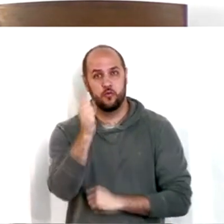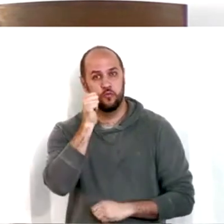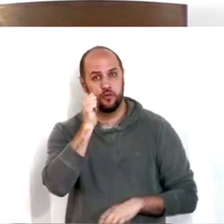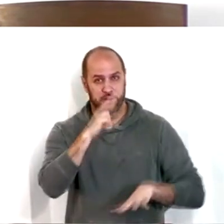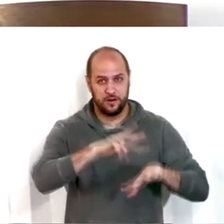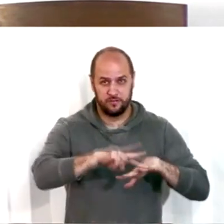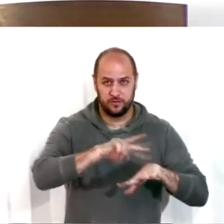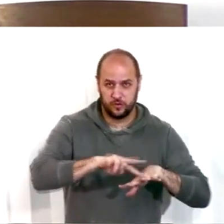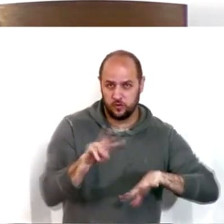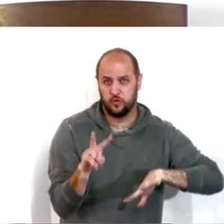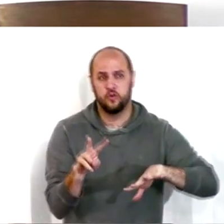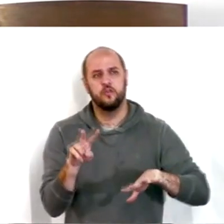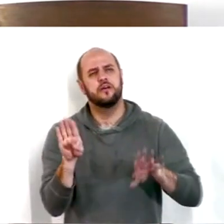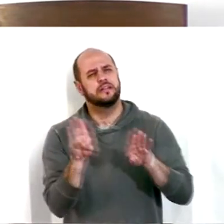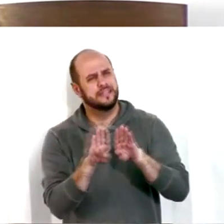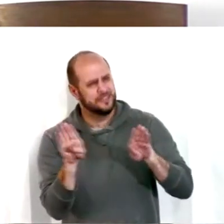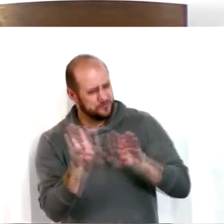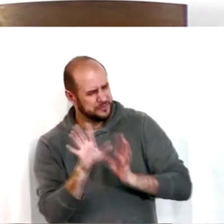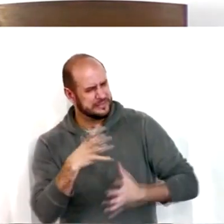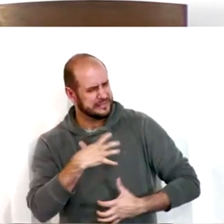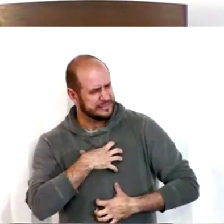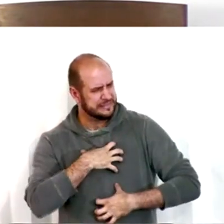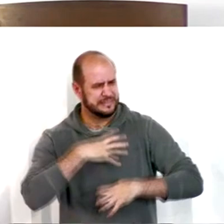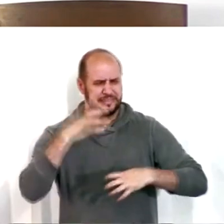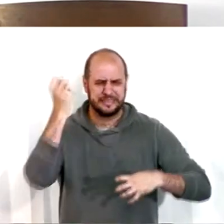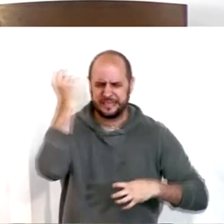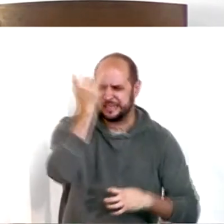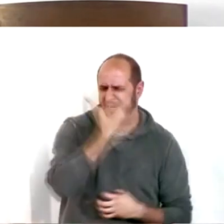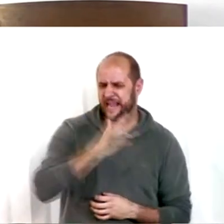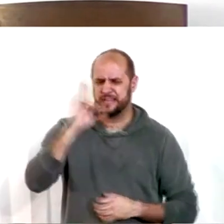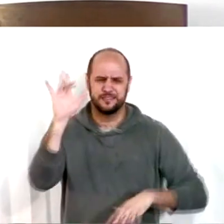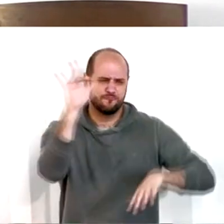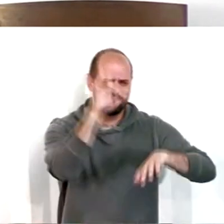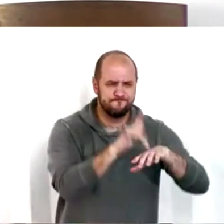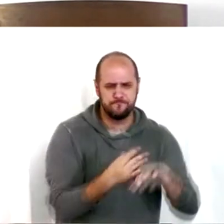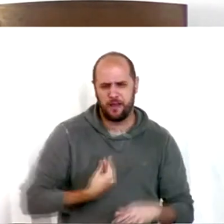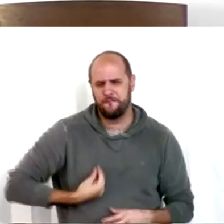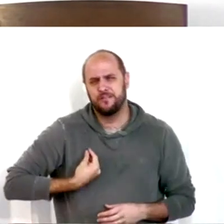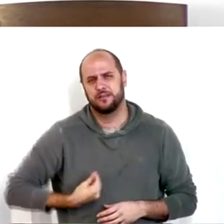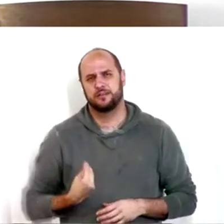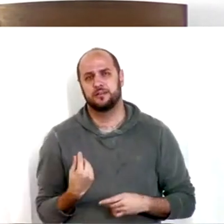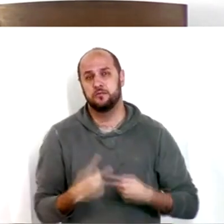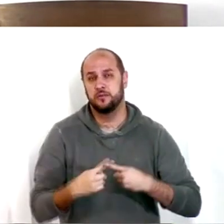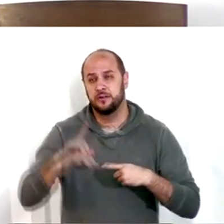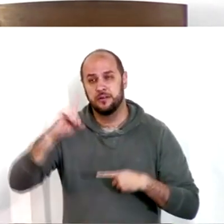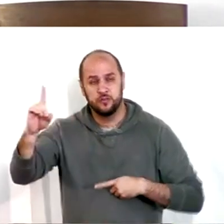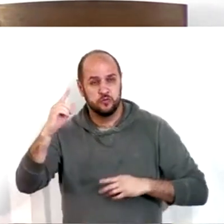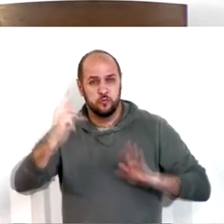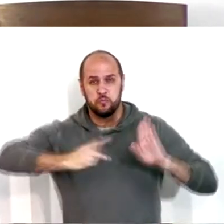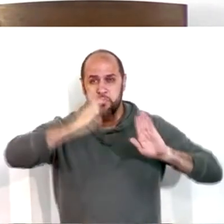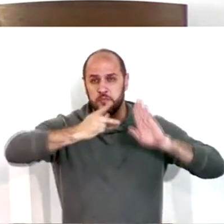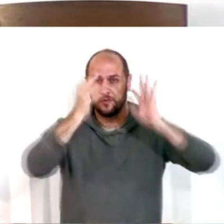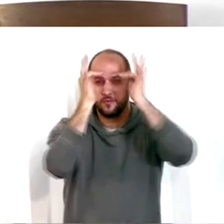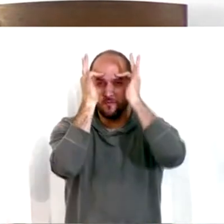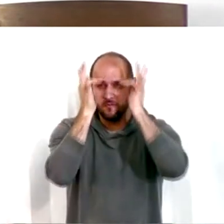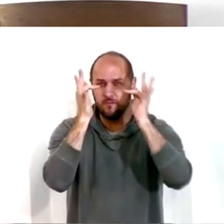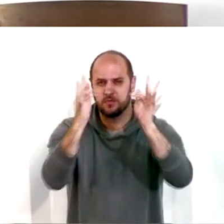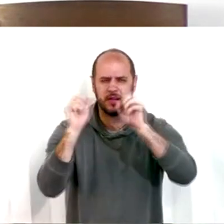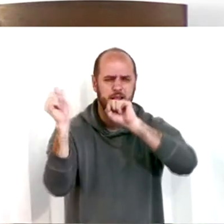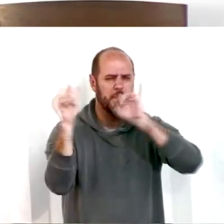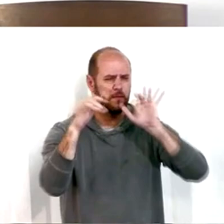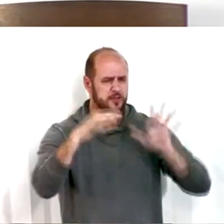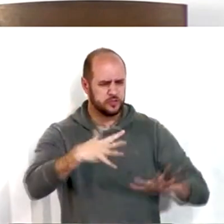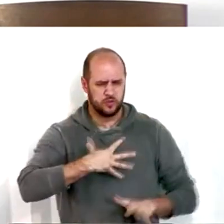fosse então objeto da graça de Deus, pois Deus prometera ser fiel ao seu nome, abençoando